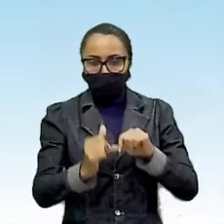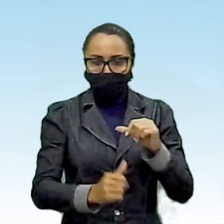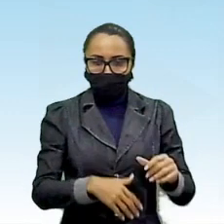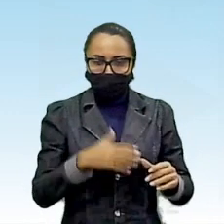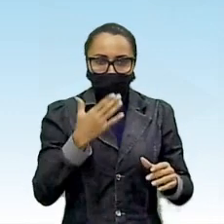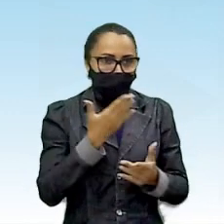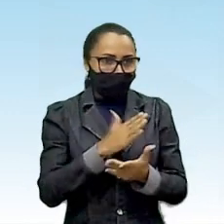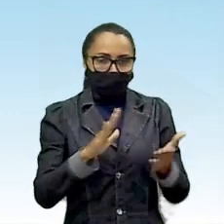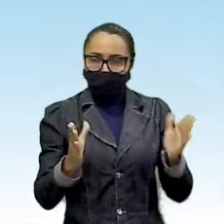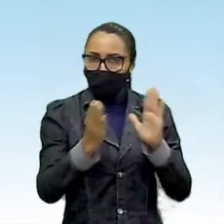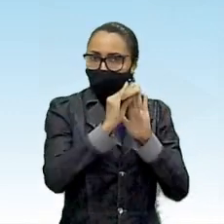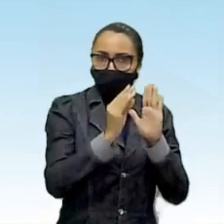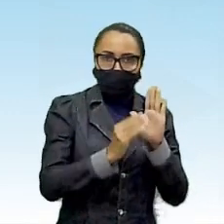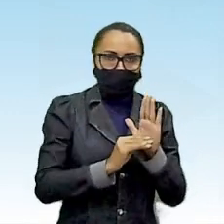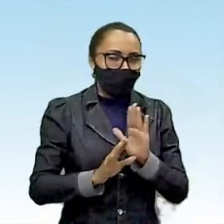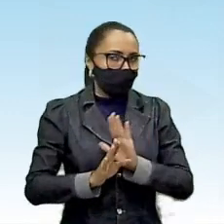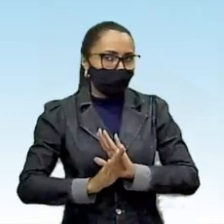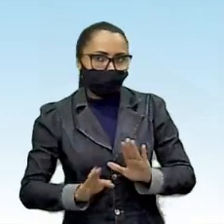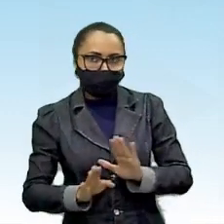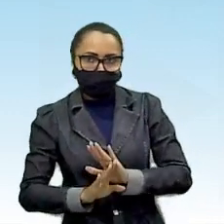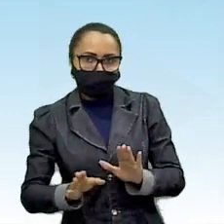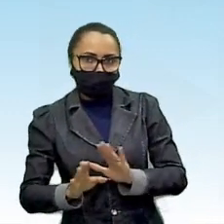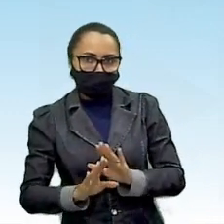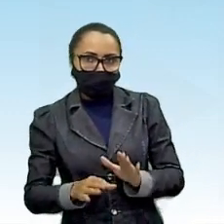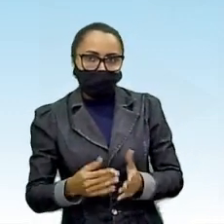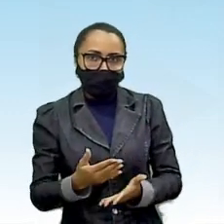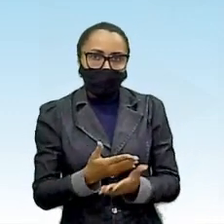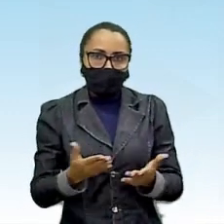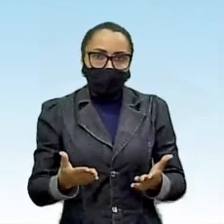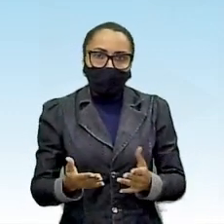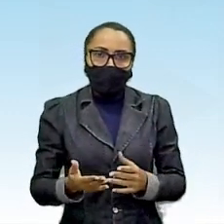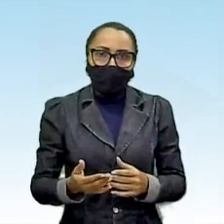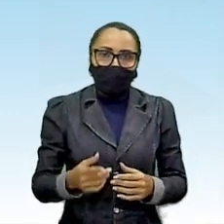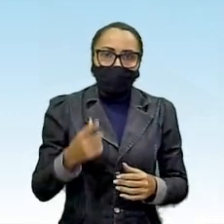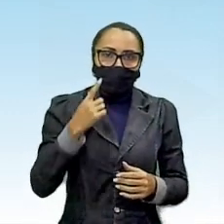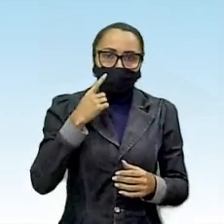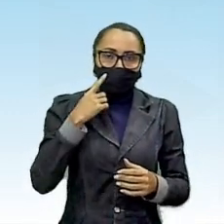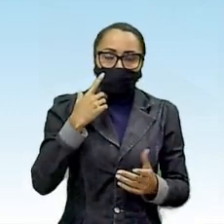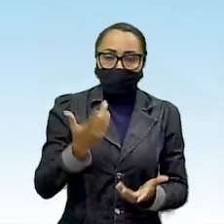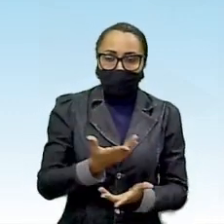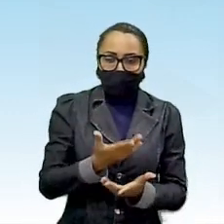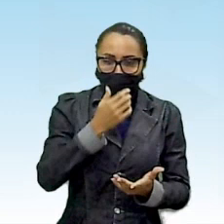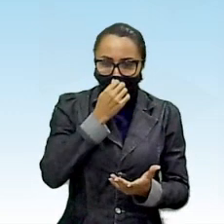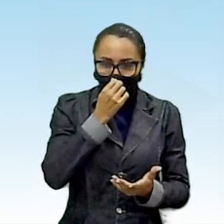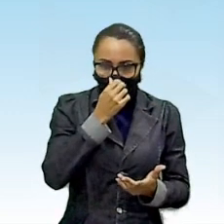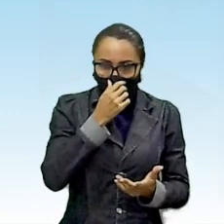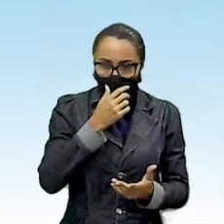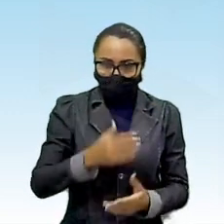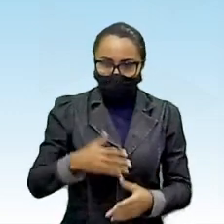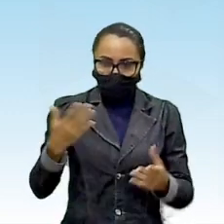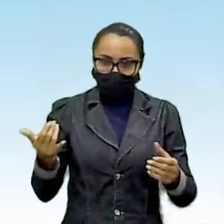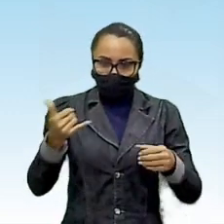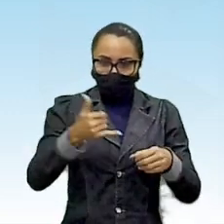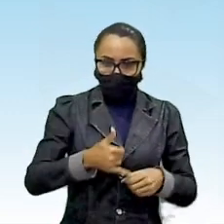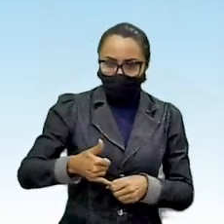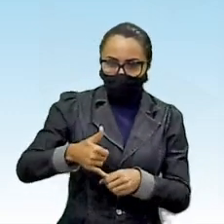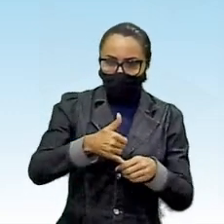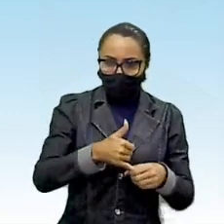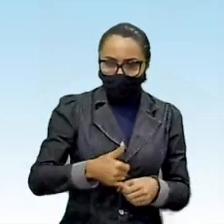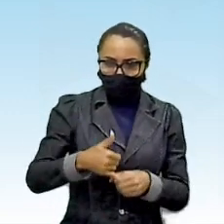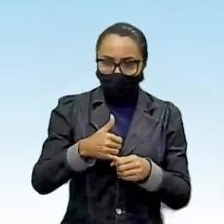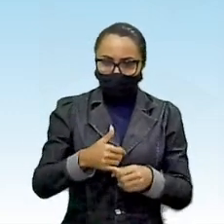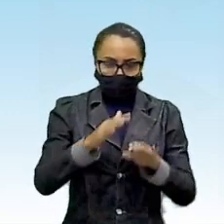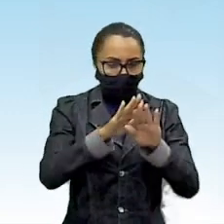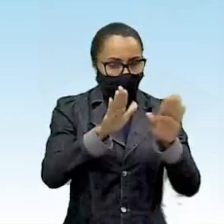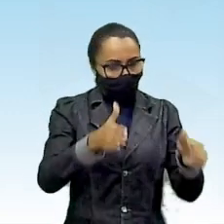ser aplicado o adicional de periculosidade quando o combustível estiver contido em tanques originais de